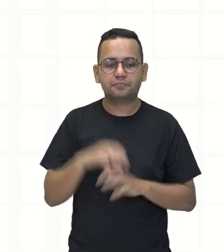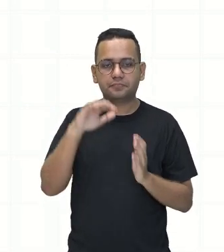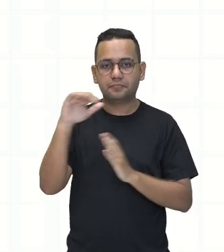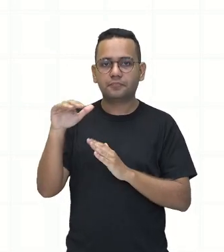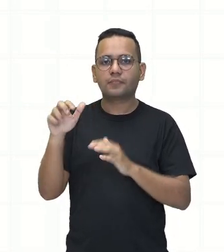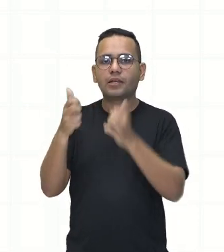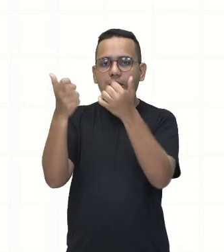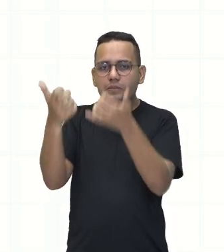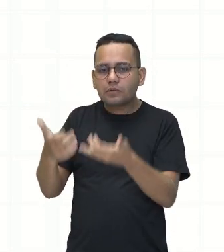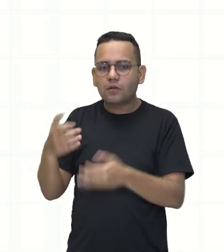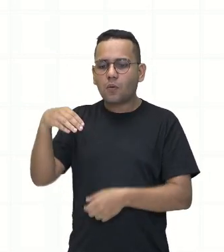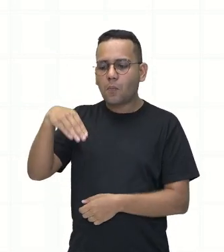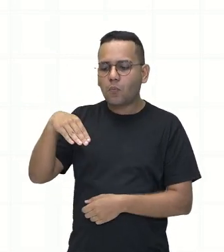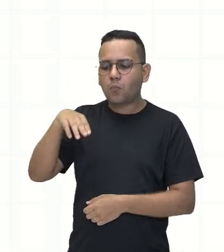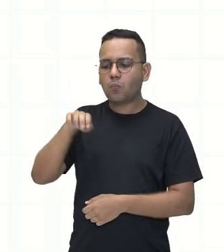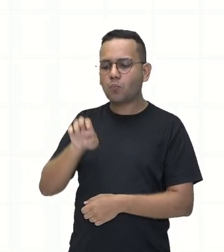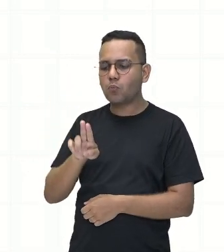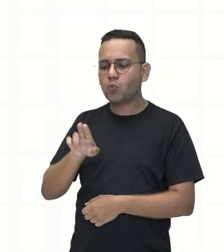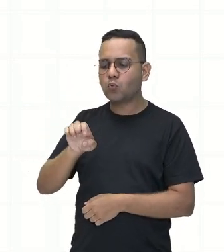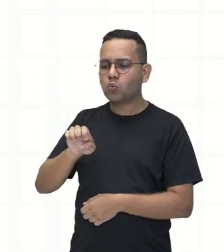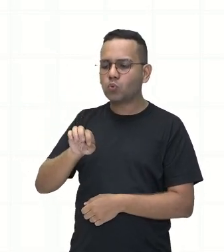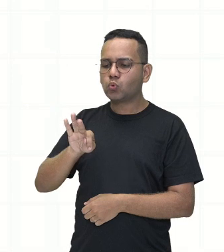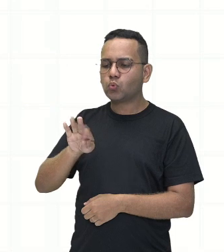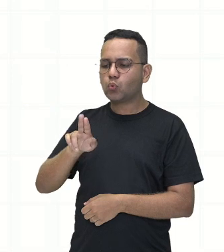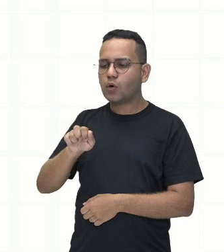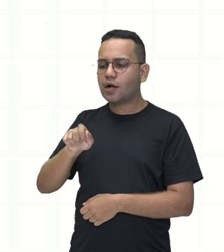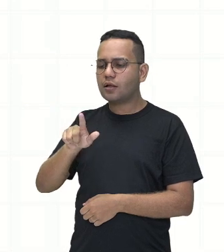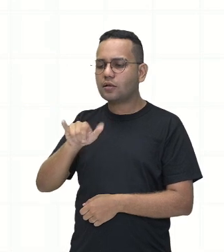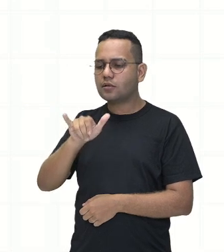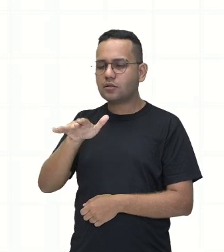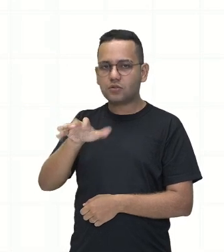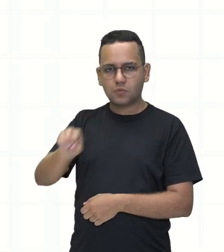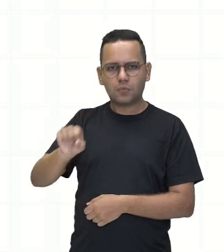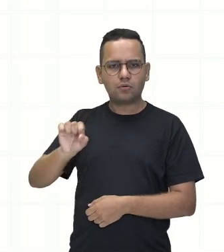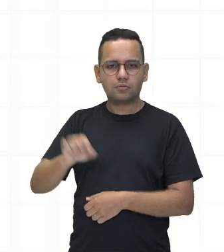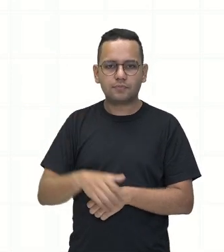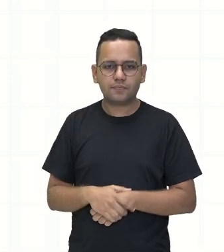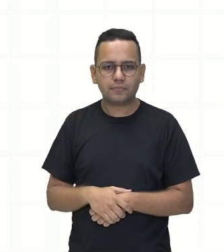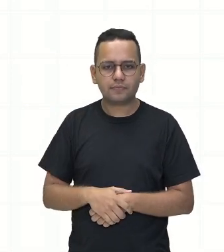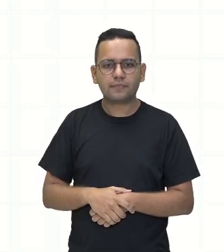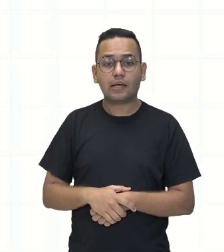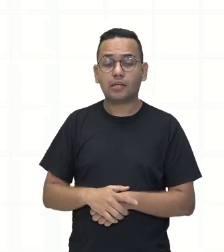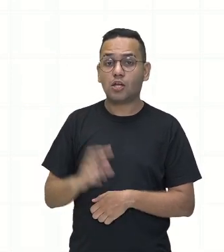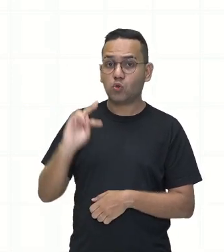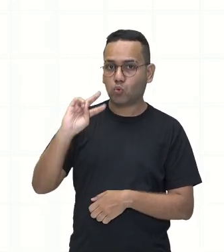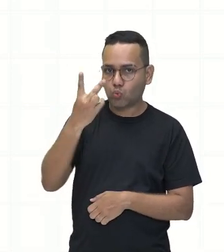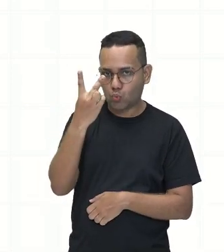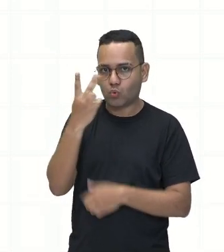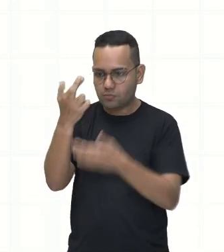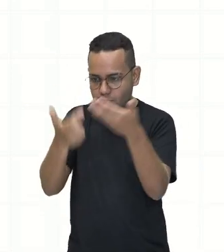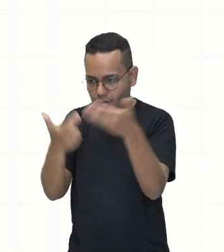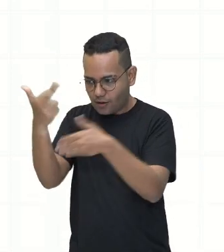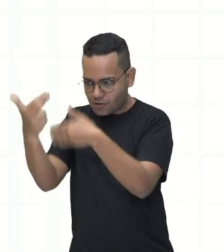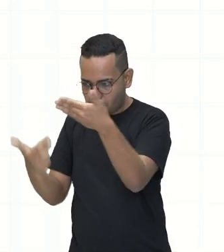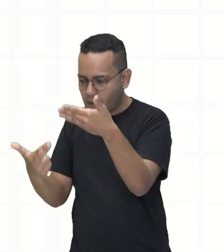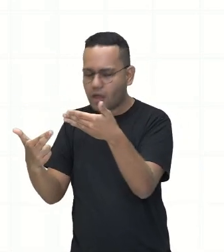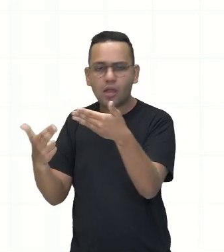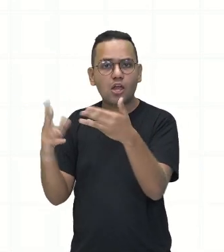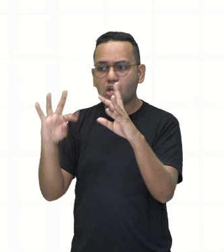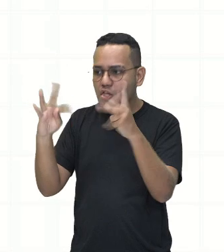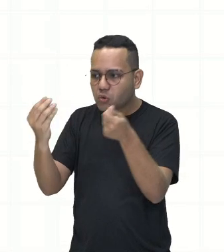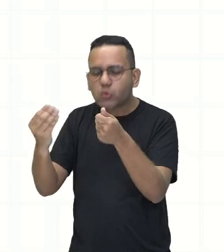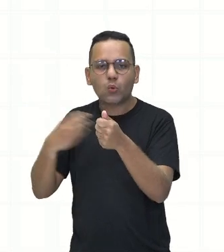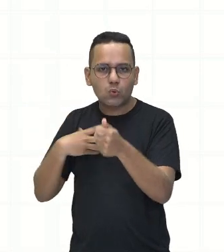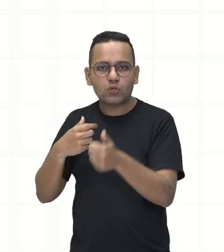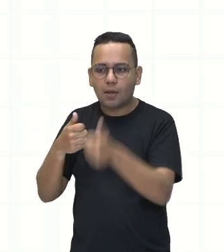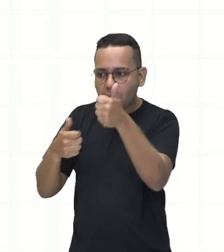em mutualismo. Aqui no mutualismo é uma relação entre duas espécies em que ambas se beneficiam